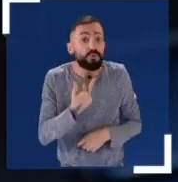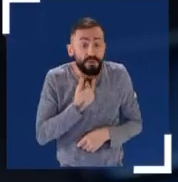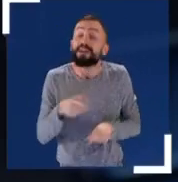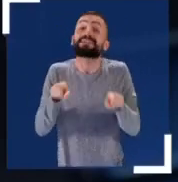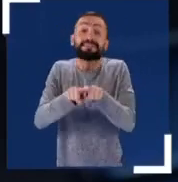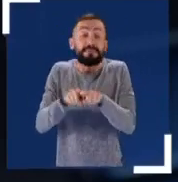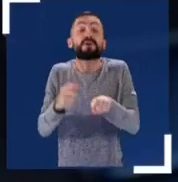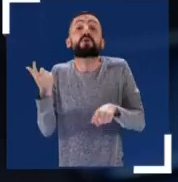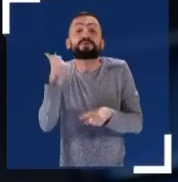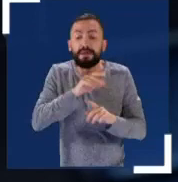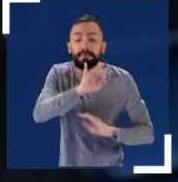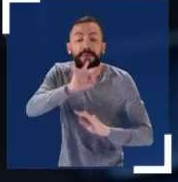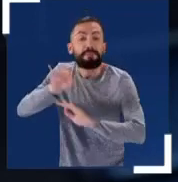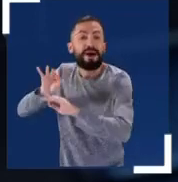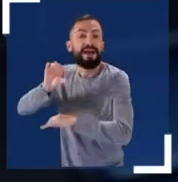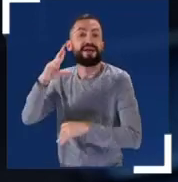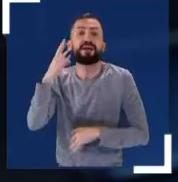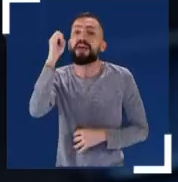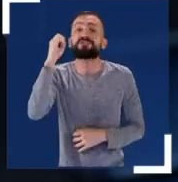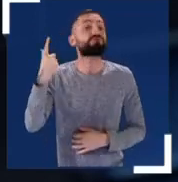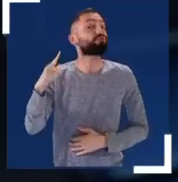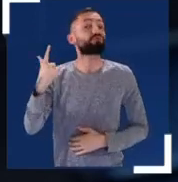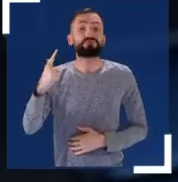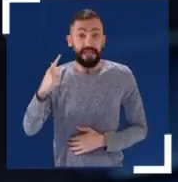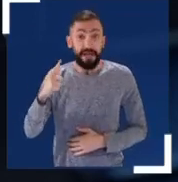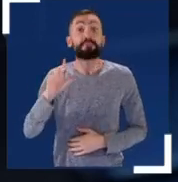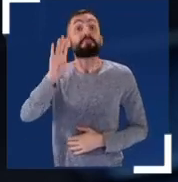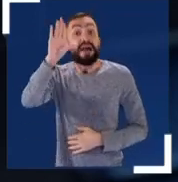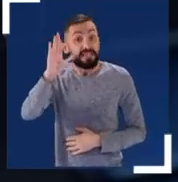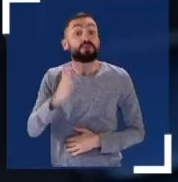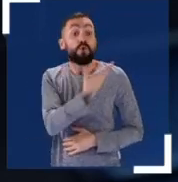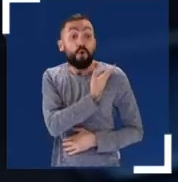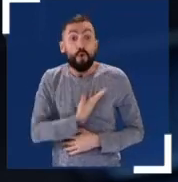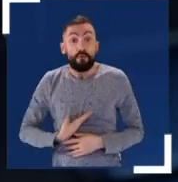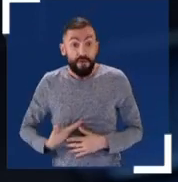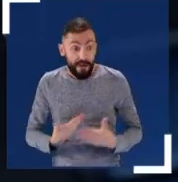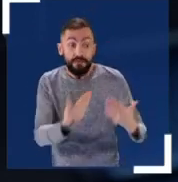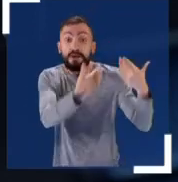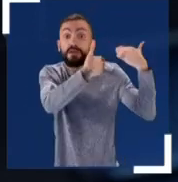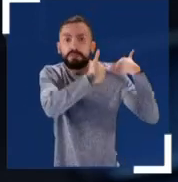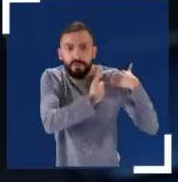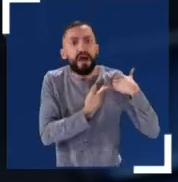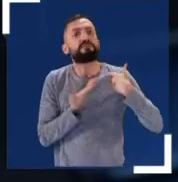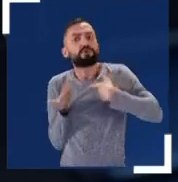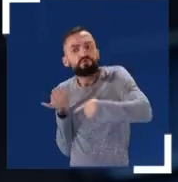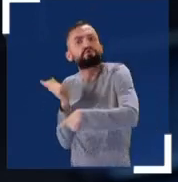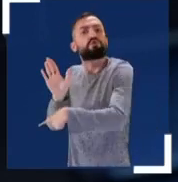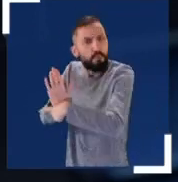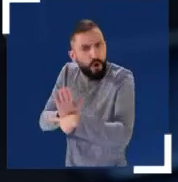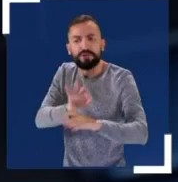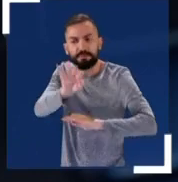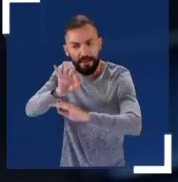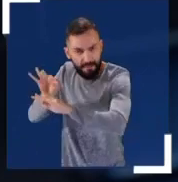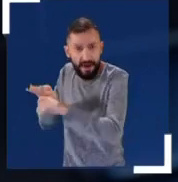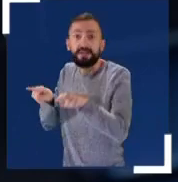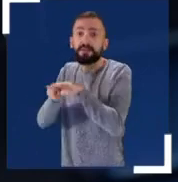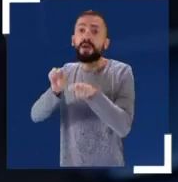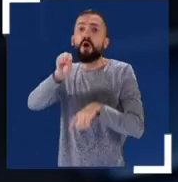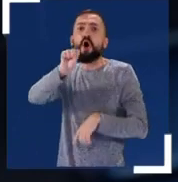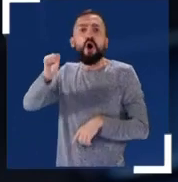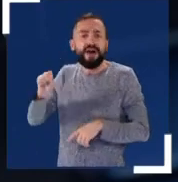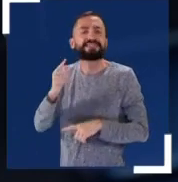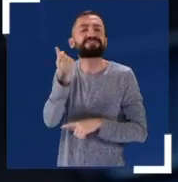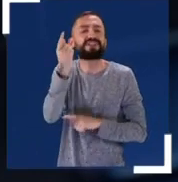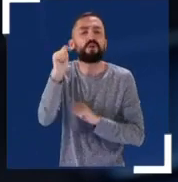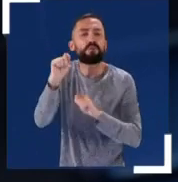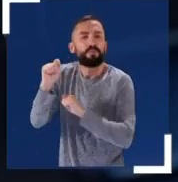condição de operar creches. Mas é melhor que ela tenha o suporte do governo do Estado para construir e, através do MOES, com um custo menor e mais